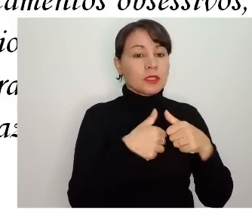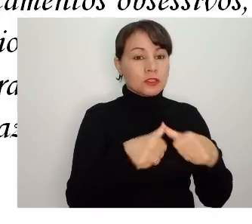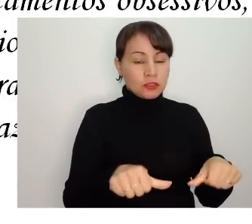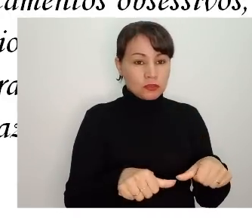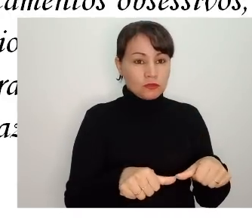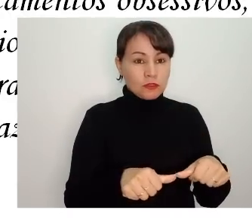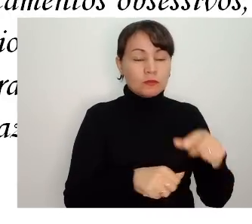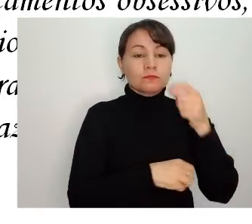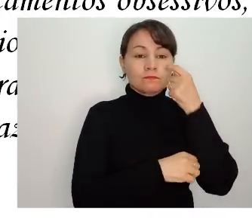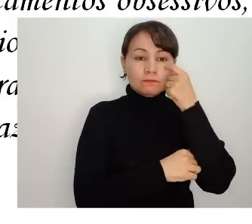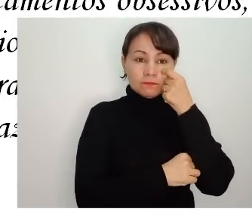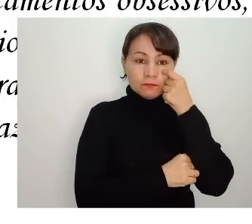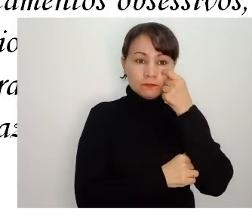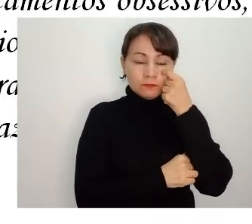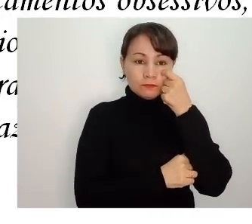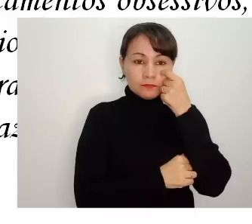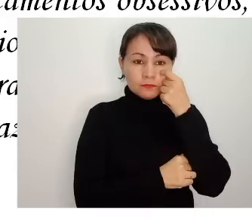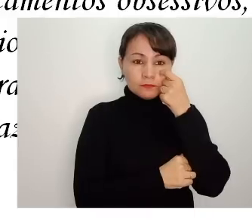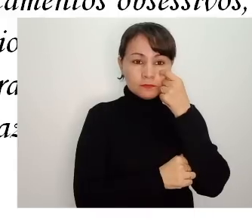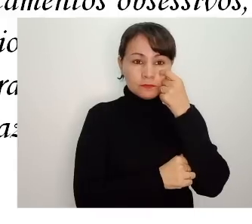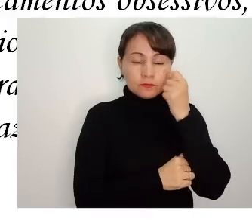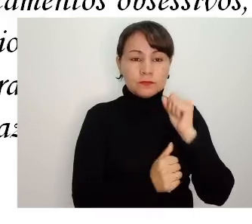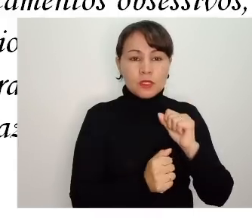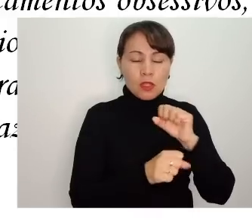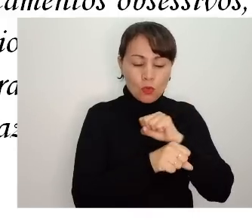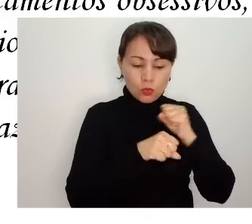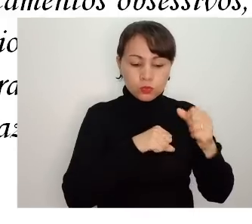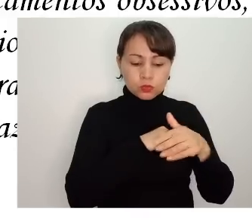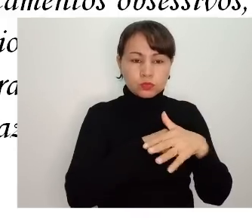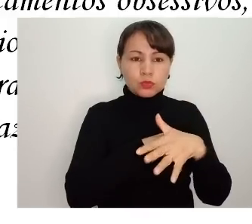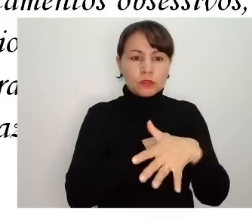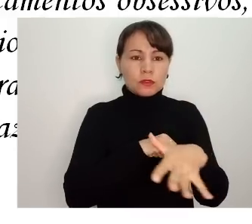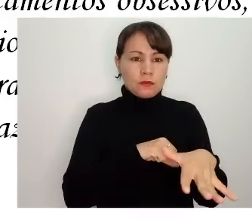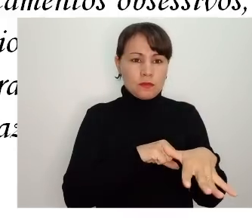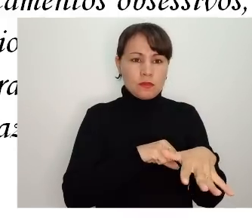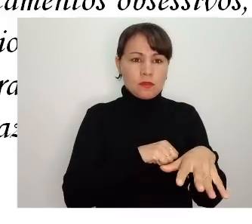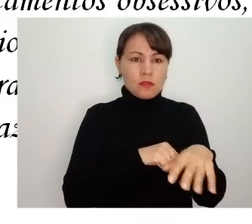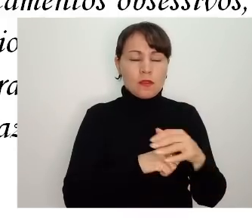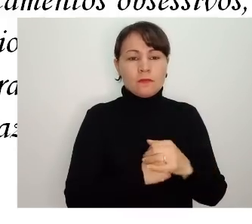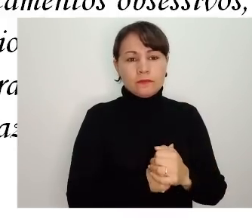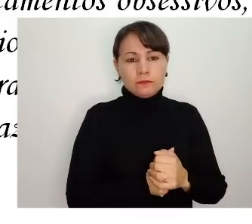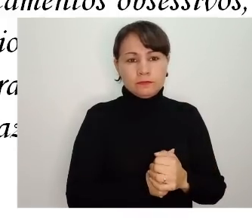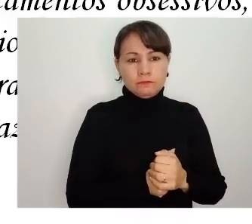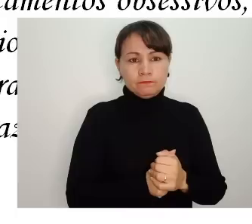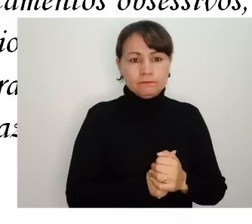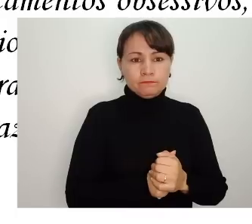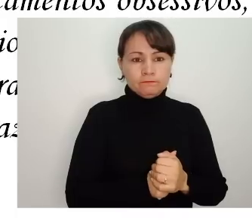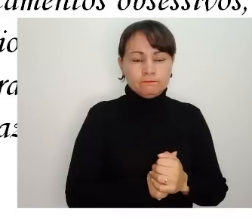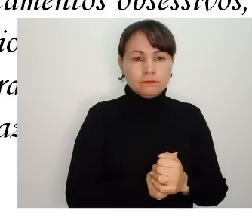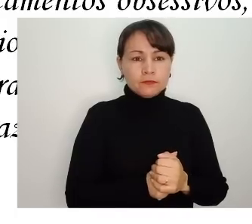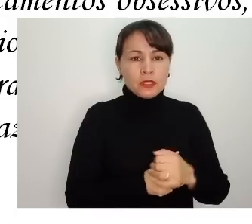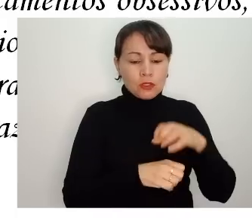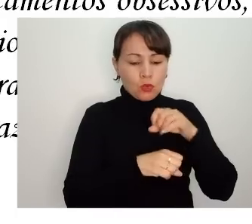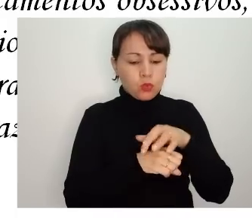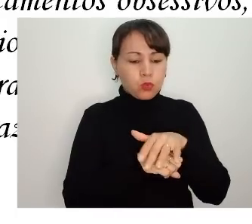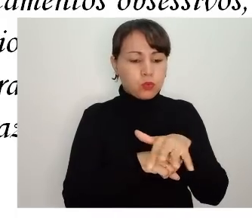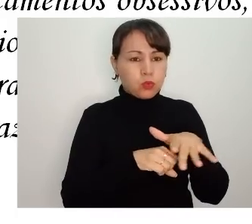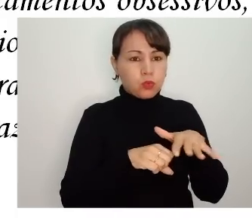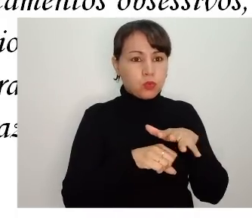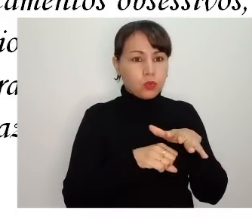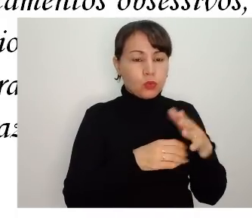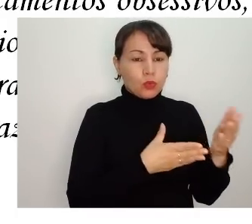nós tivemos presente uma pandemia do Covid-19, esse